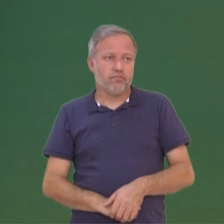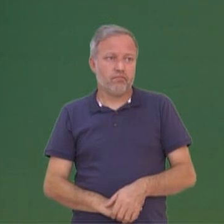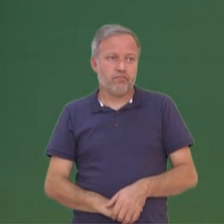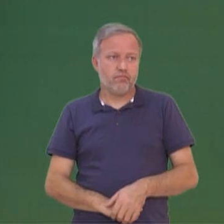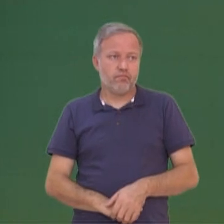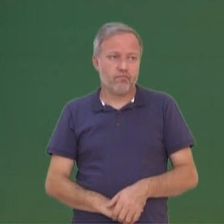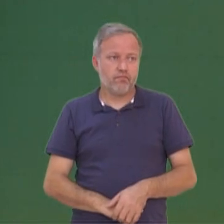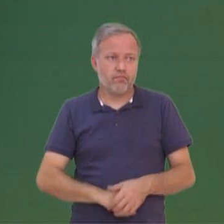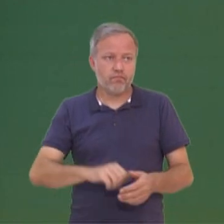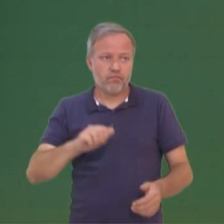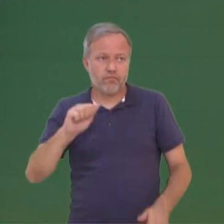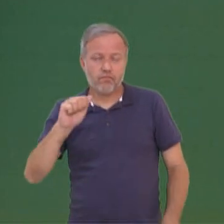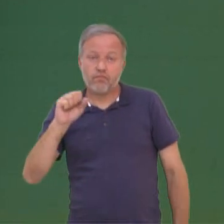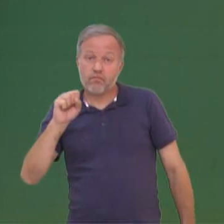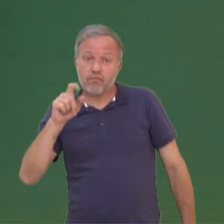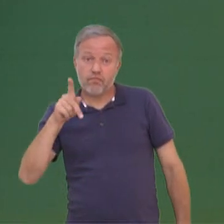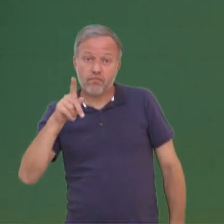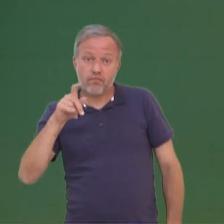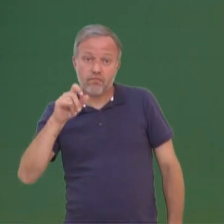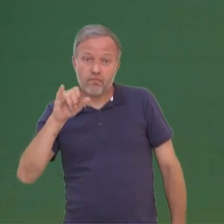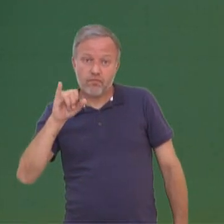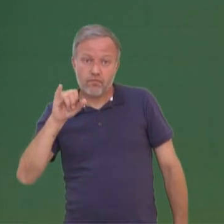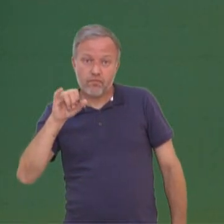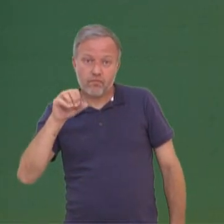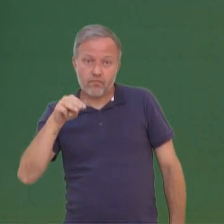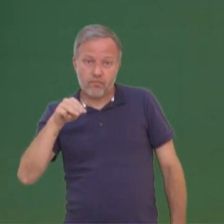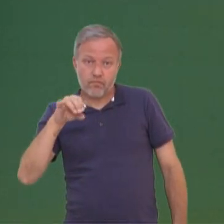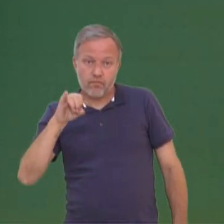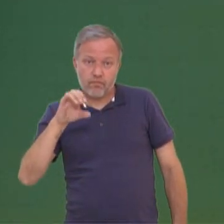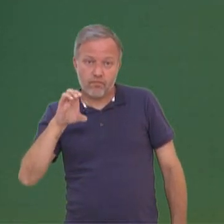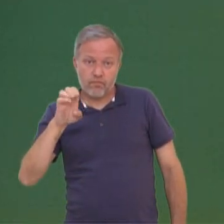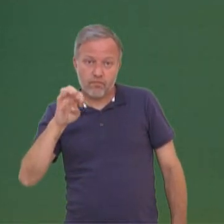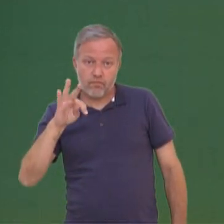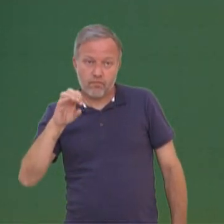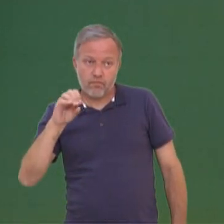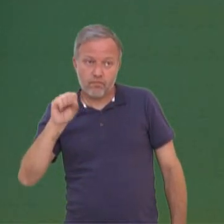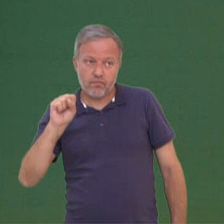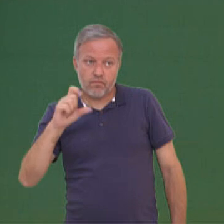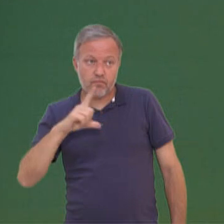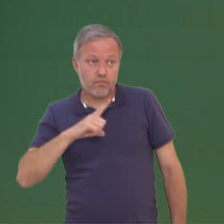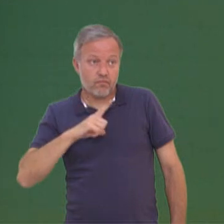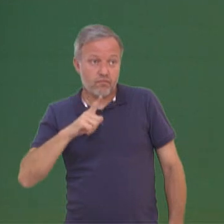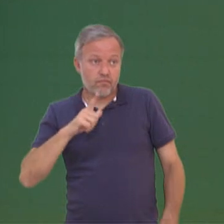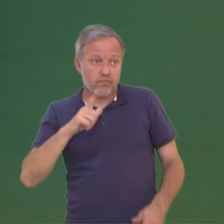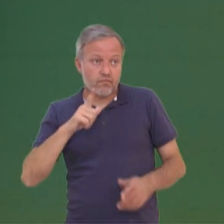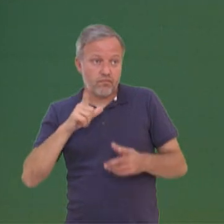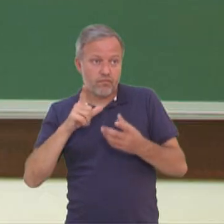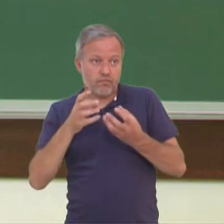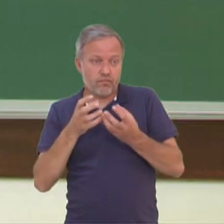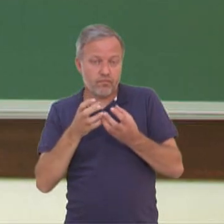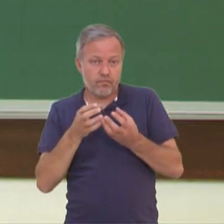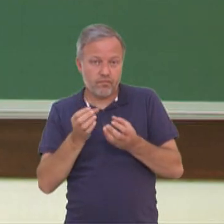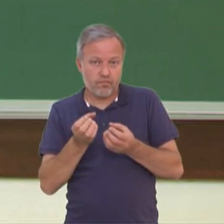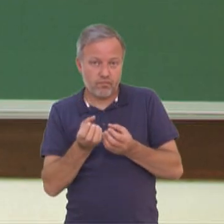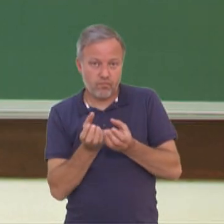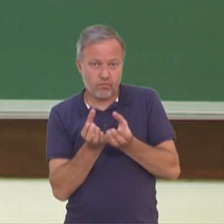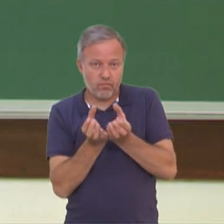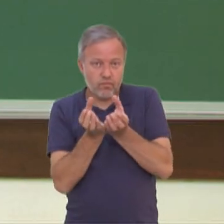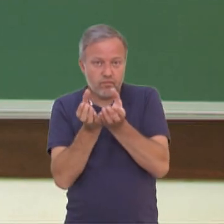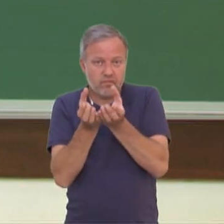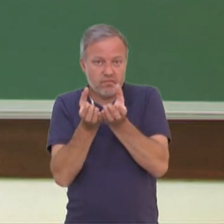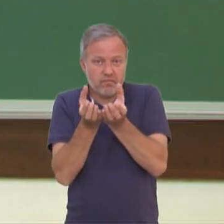fungos ascomicetus aqui, eles têm uma técnica reprodutiva que eles fazem esse cálice, esse